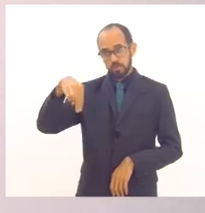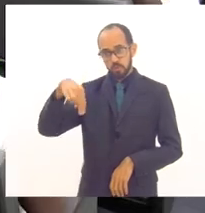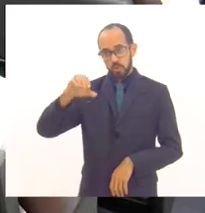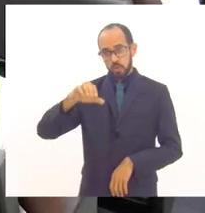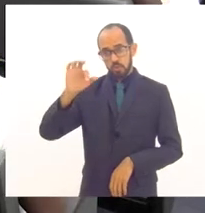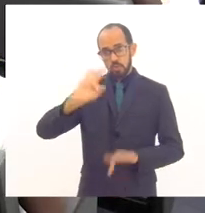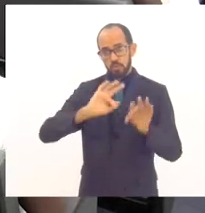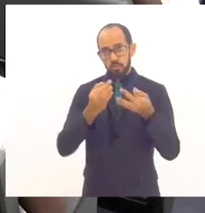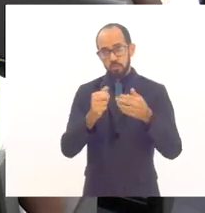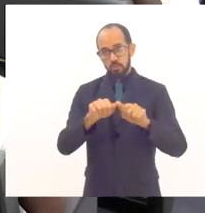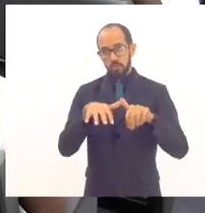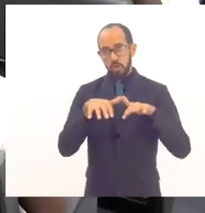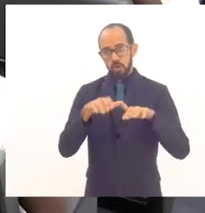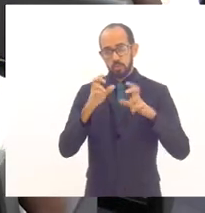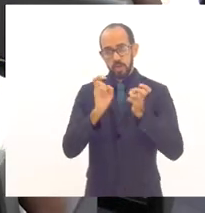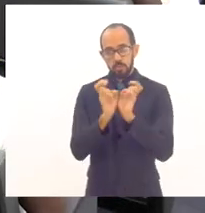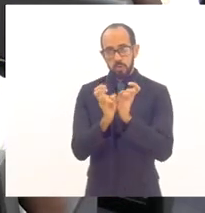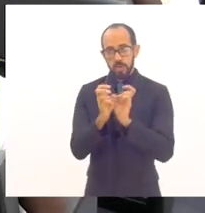Niterói.